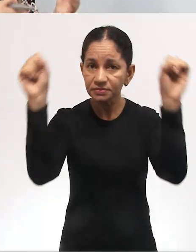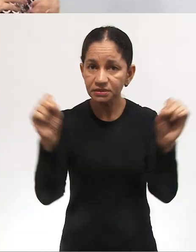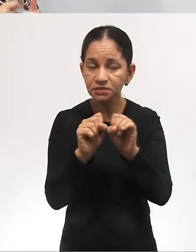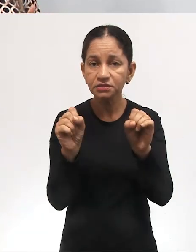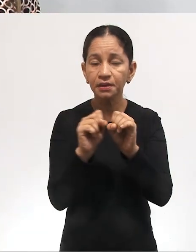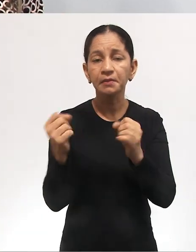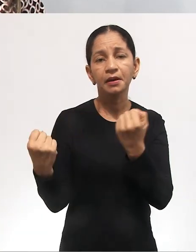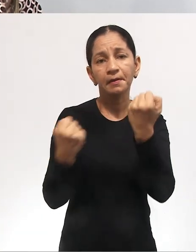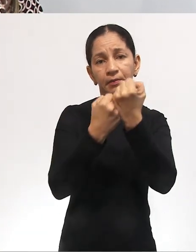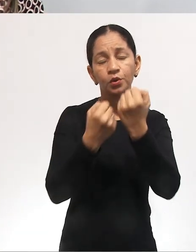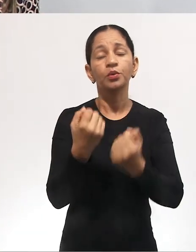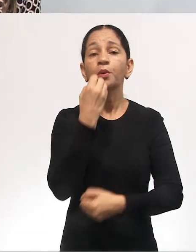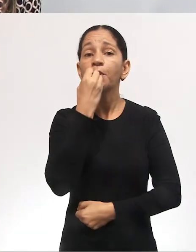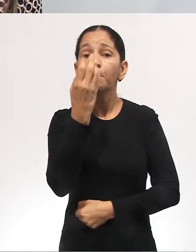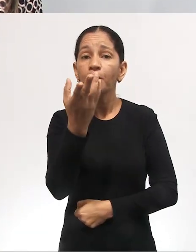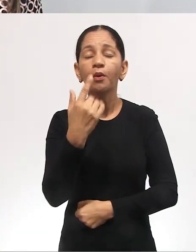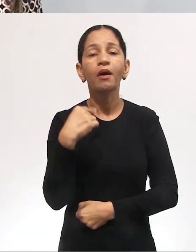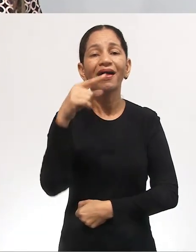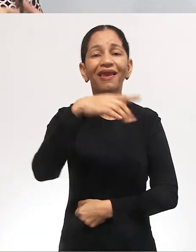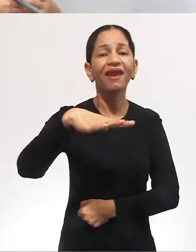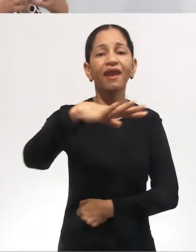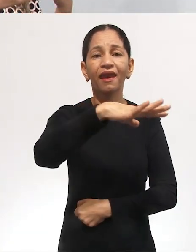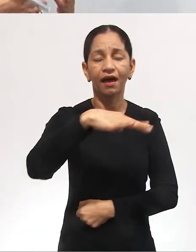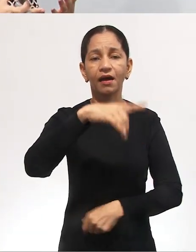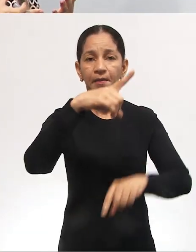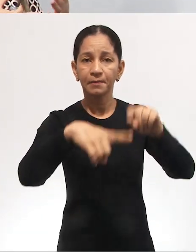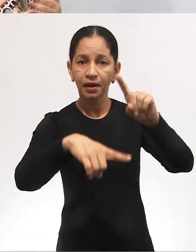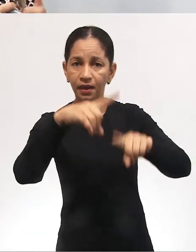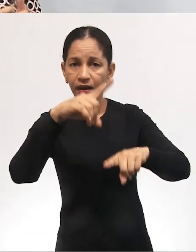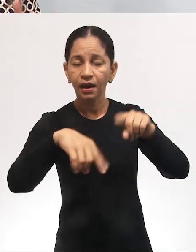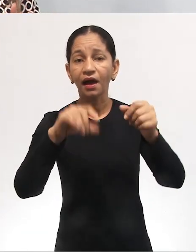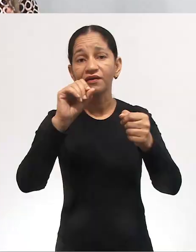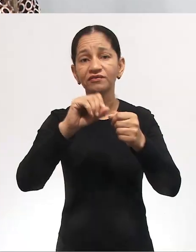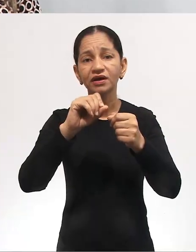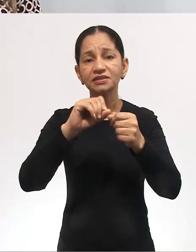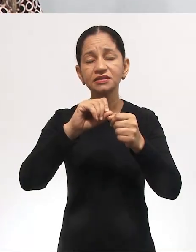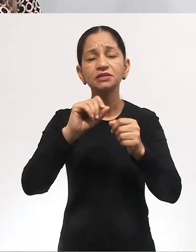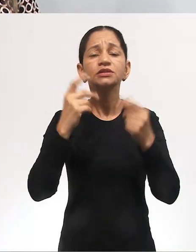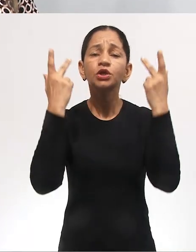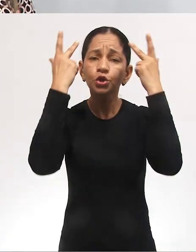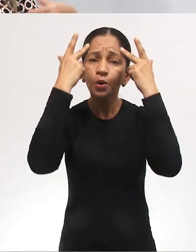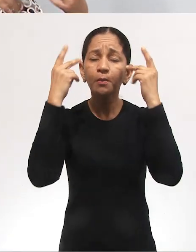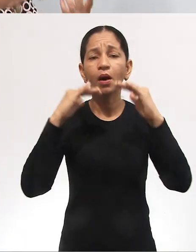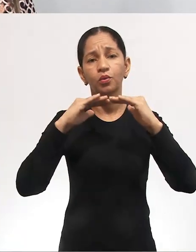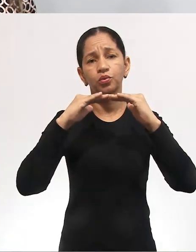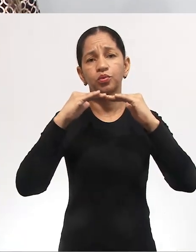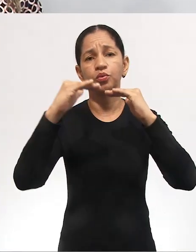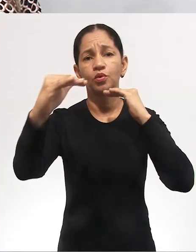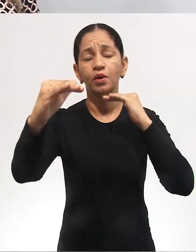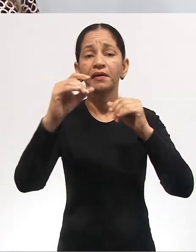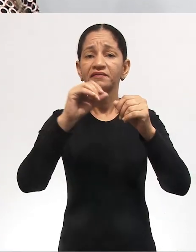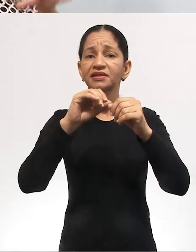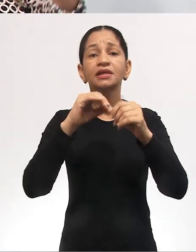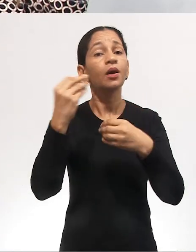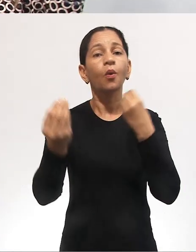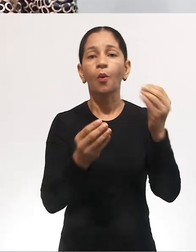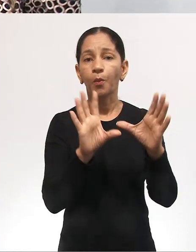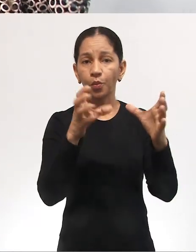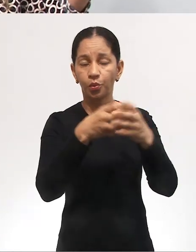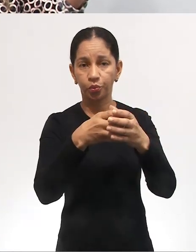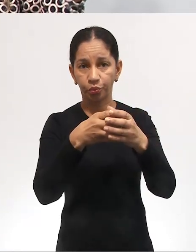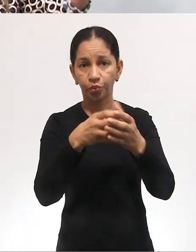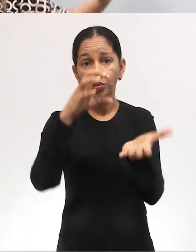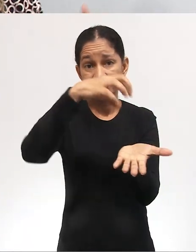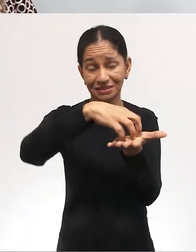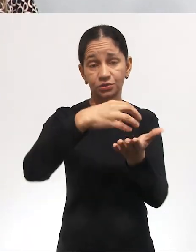Lá, como eu falei para vocês, era uma linha de produção. Então, normalmente, os funcionários da linha de produção, né, que era o setor